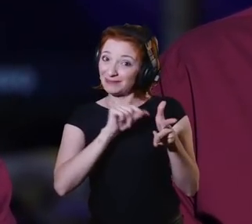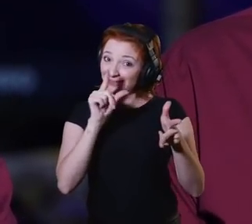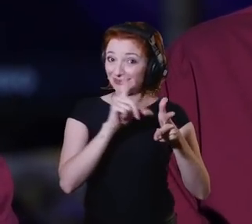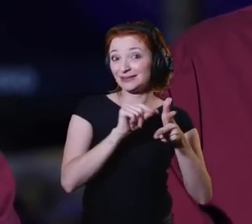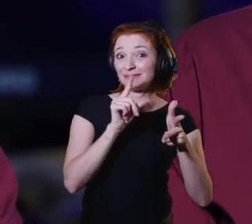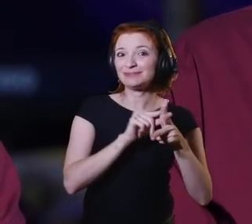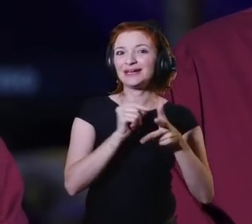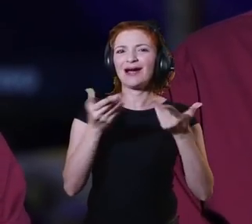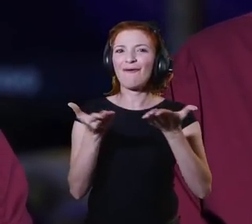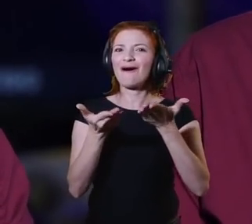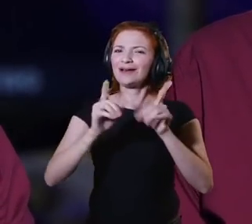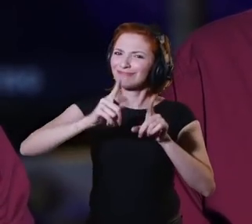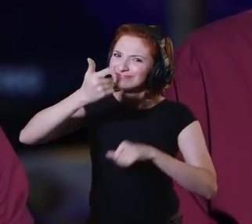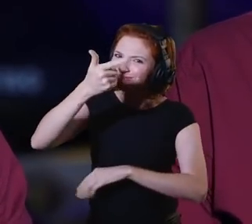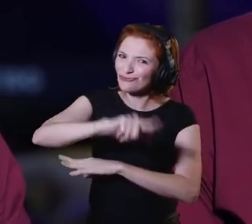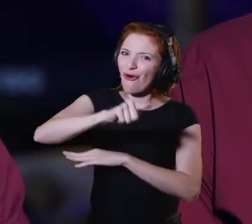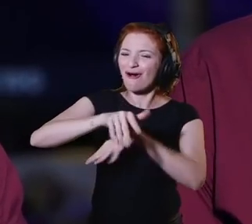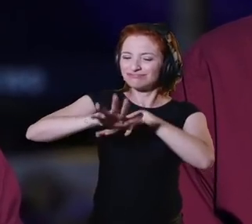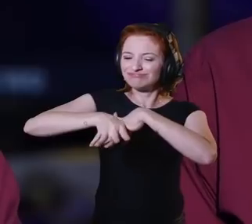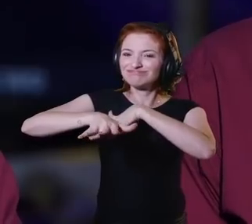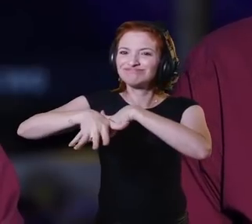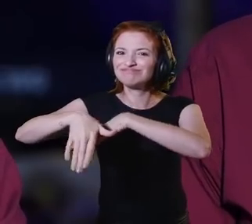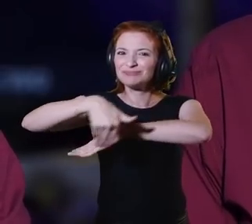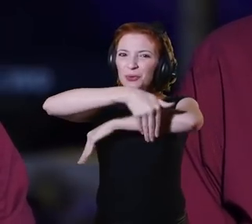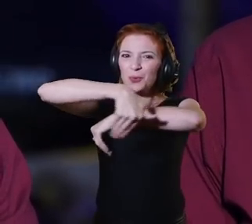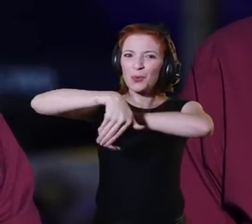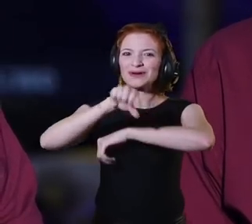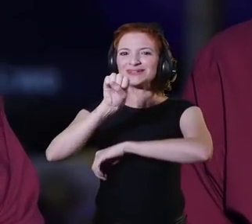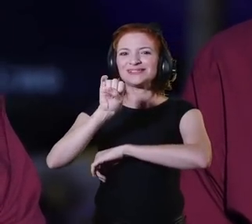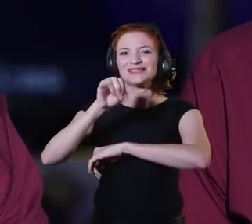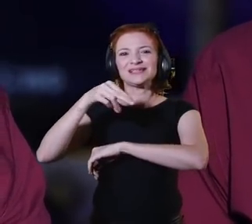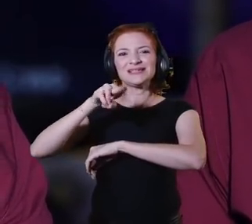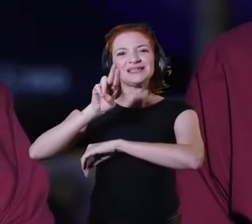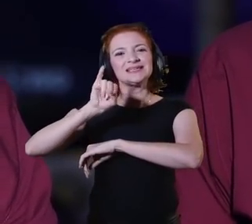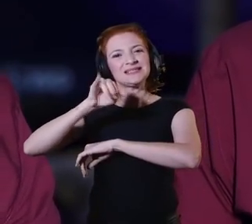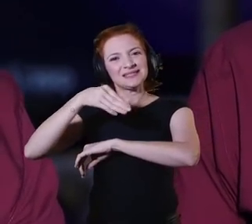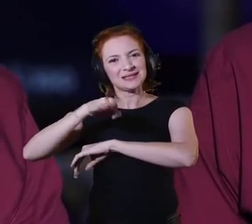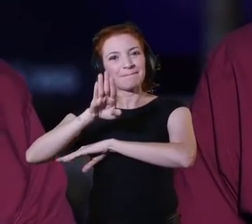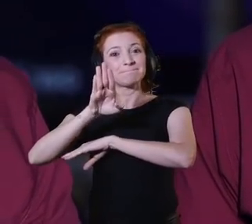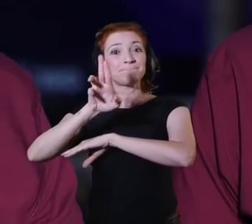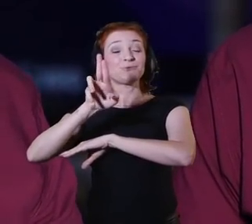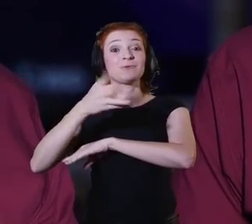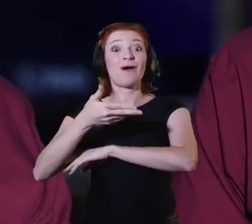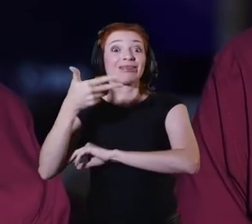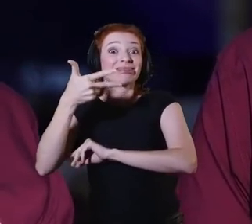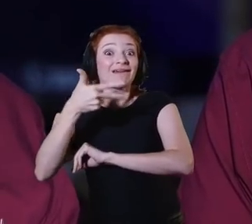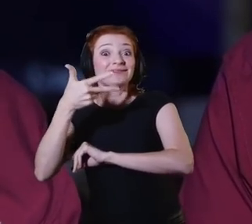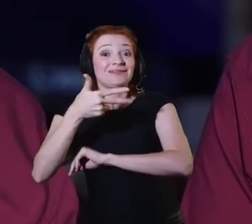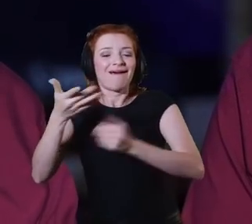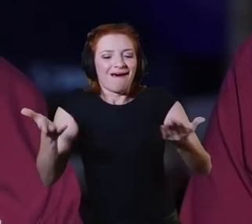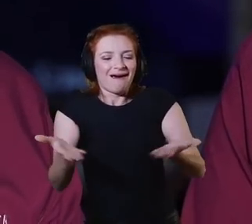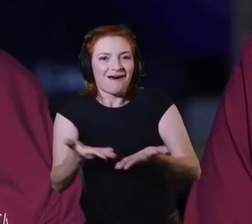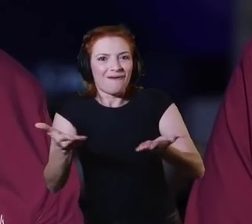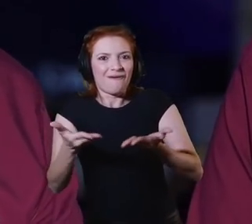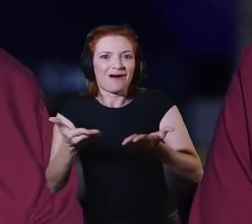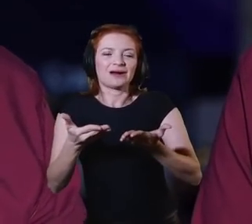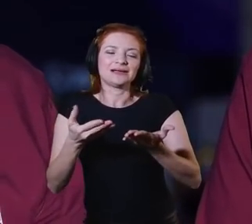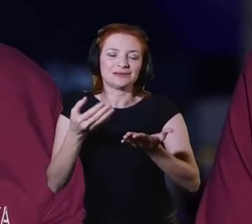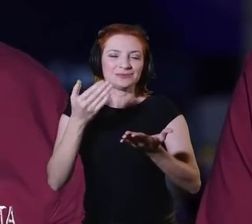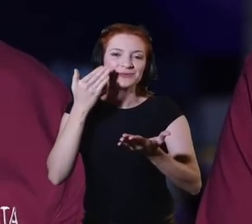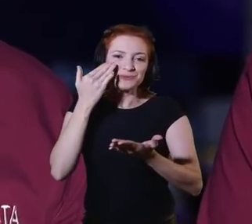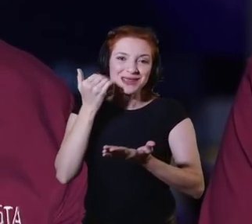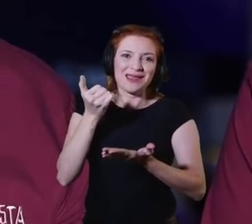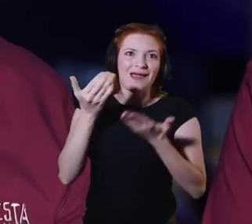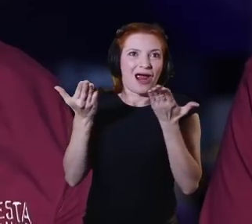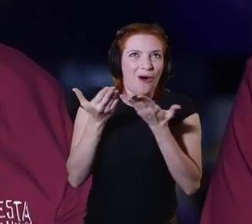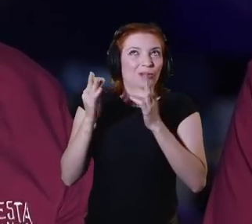aí mais um desfile na Rua Sinimbu, o terceiro dele, dessa sequência que vamos ter. Claro, São Pedro